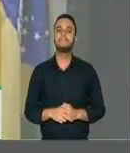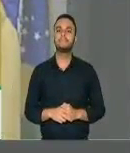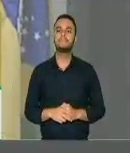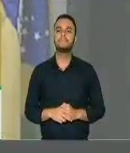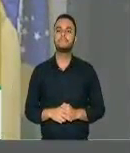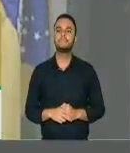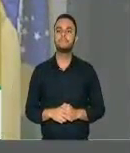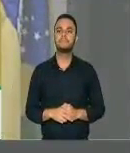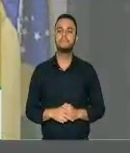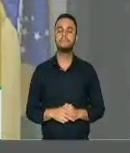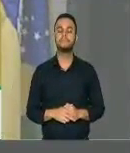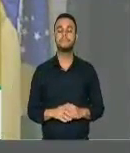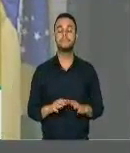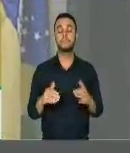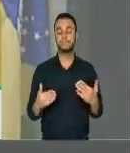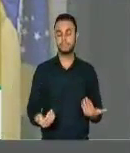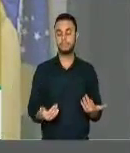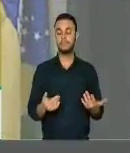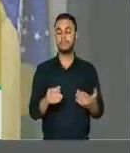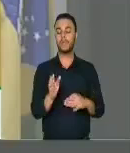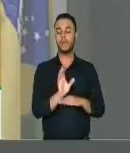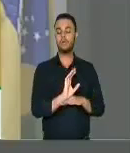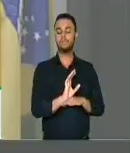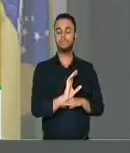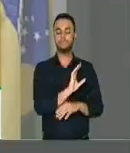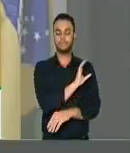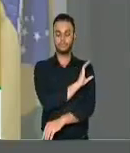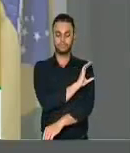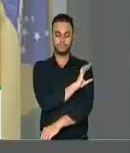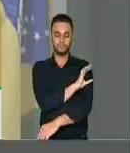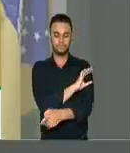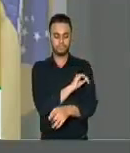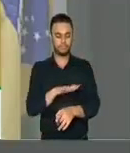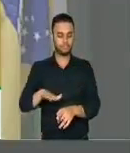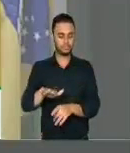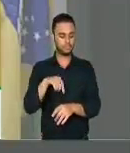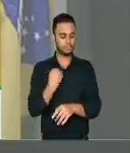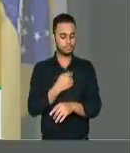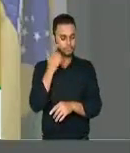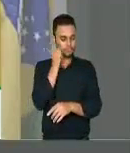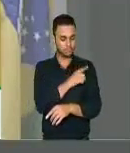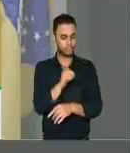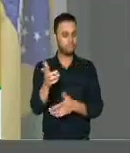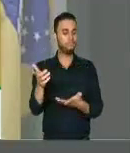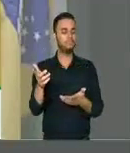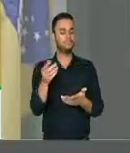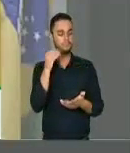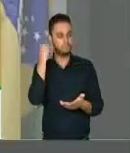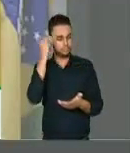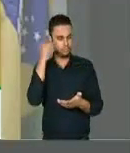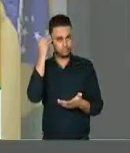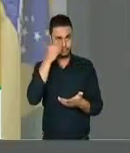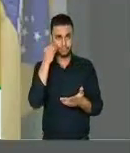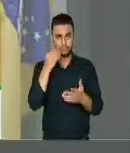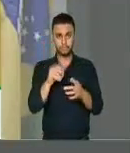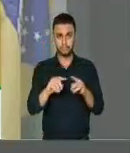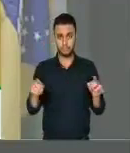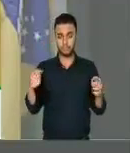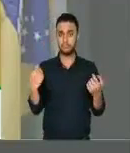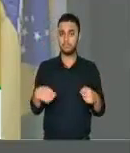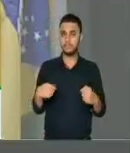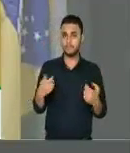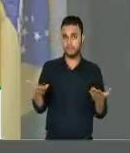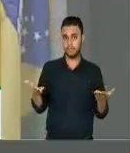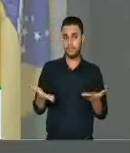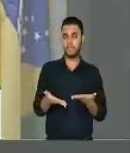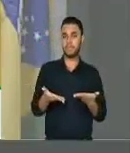e fiscalizando o programa da reconstrução como deputado estadual, nós ganhamos, adquirimos essa experiência e nós precisamos, nesse